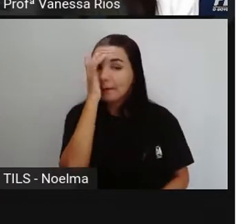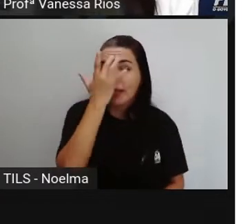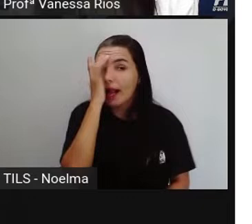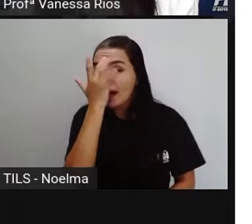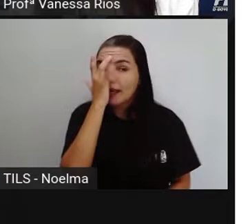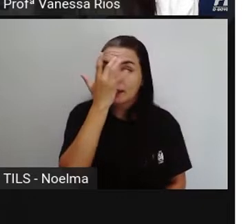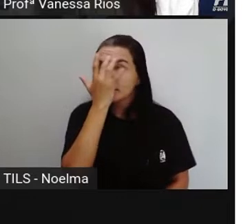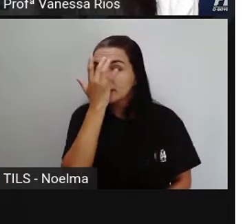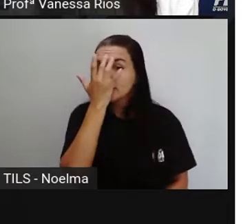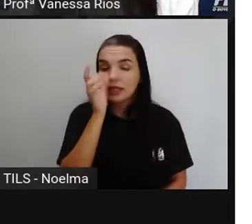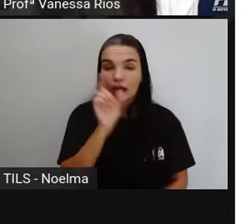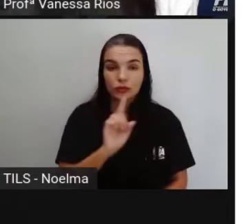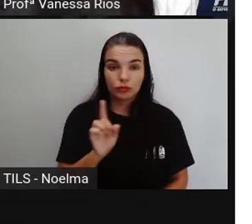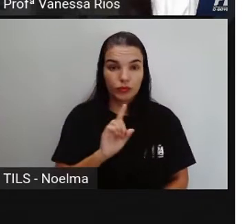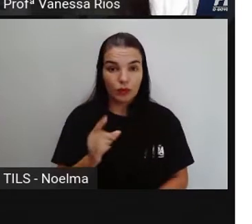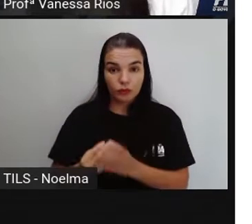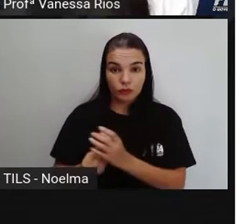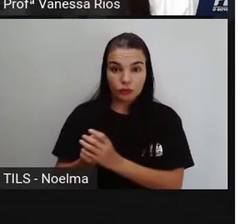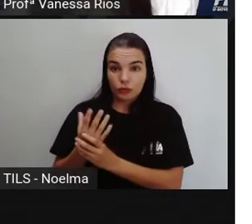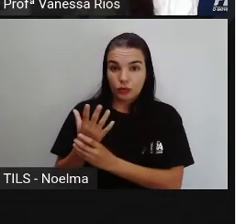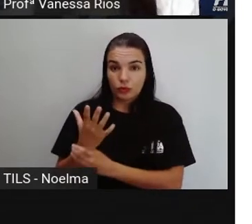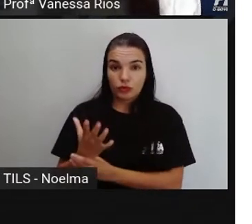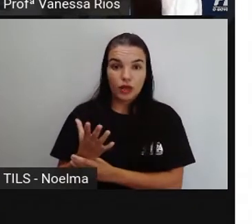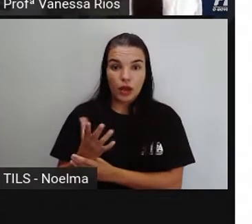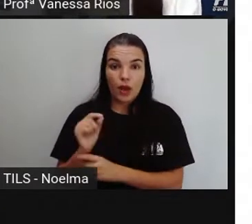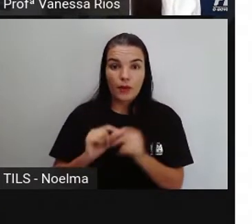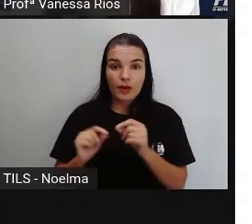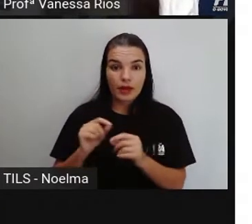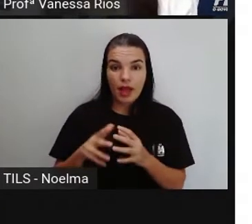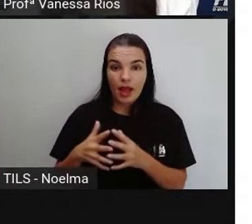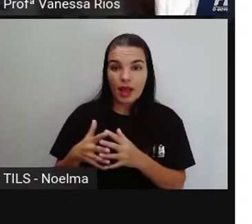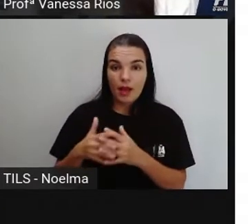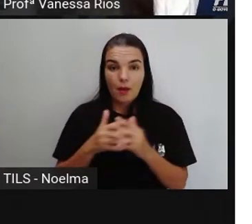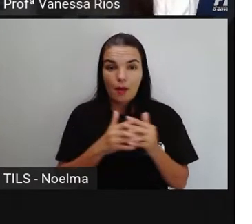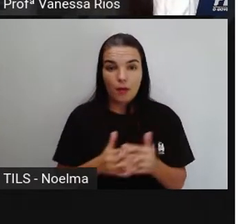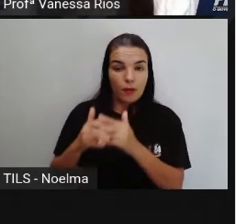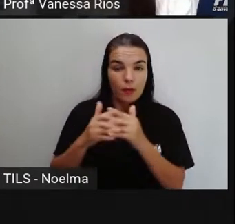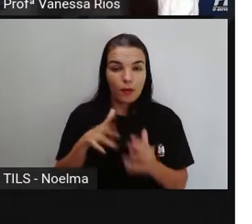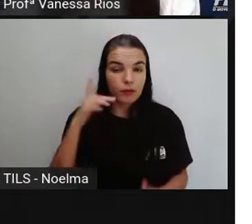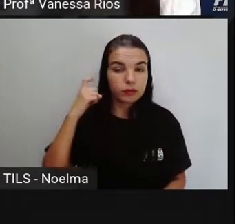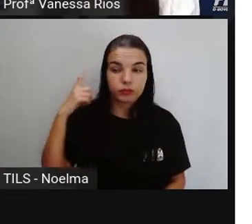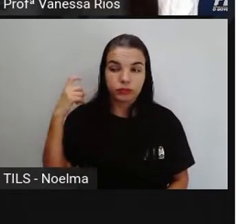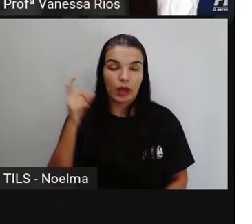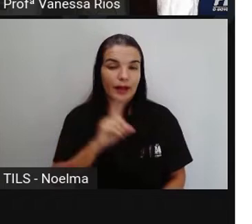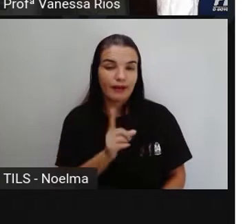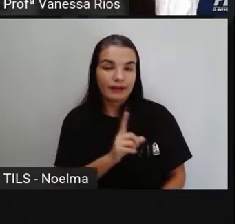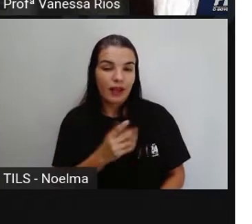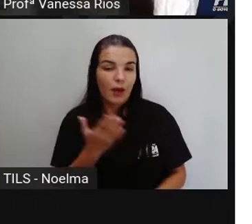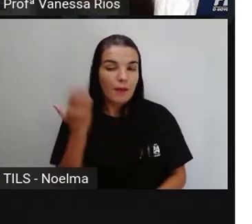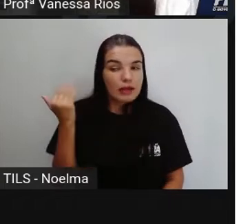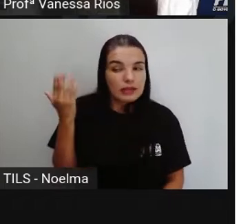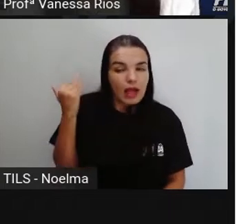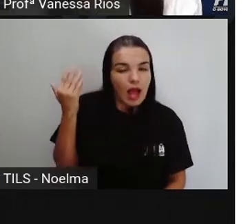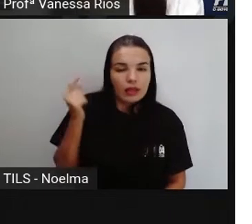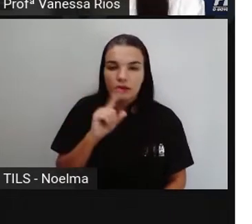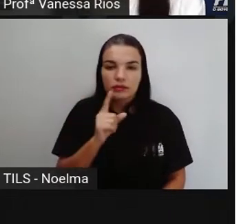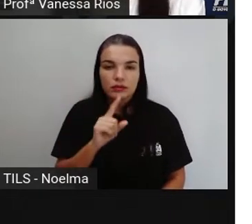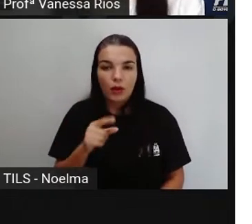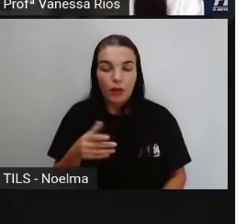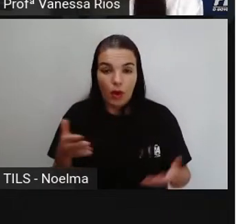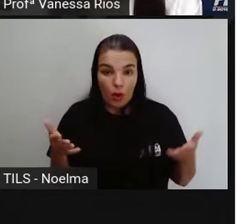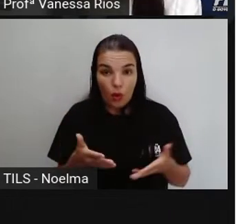ela não surgiu com a participação do trio elétrico, ela não surgiu inicialmente, né, da forma como ela